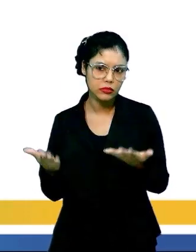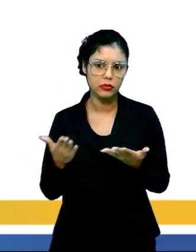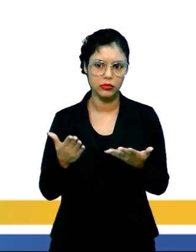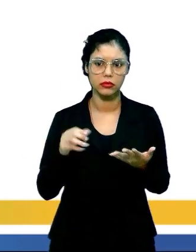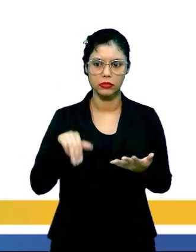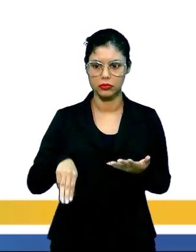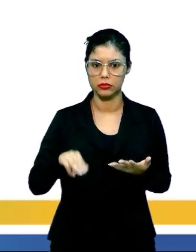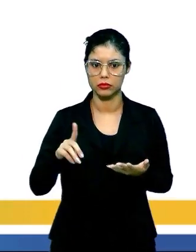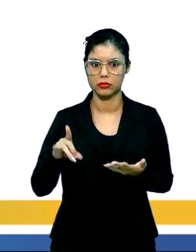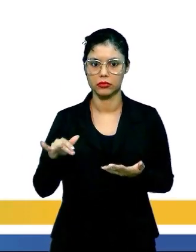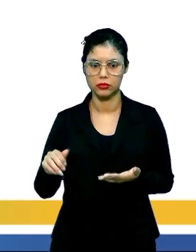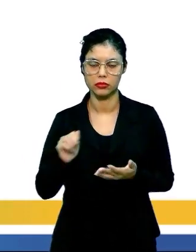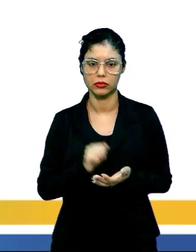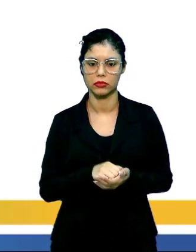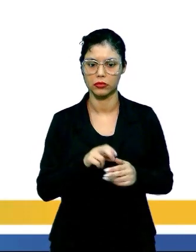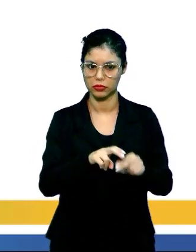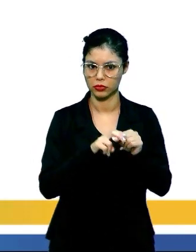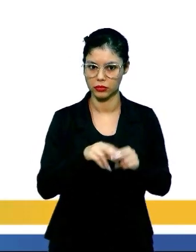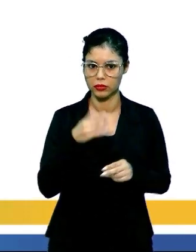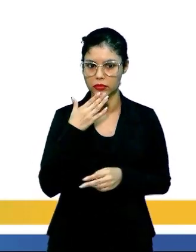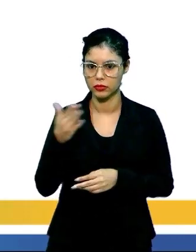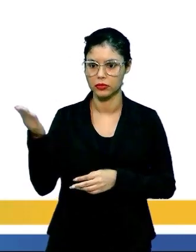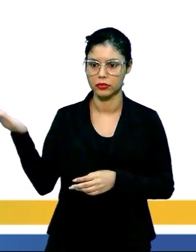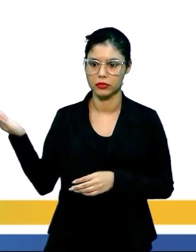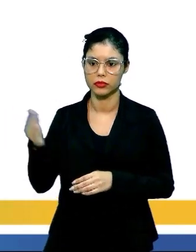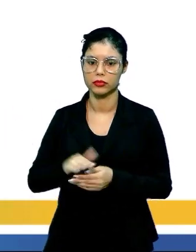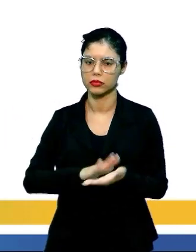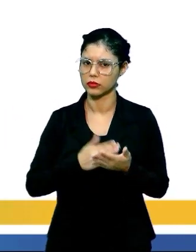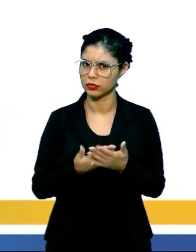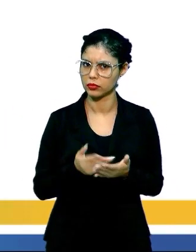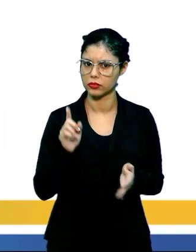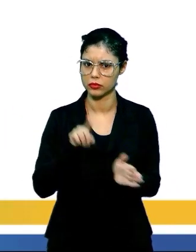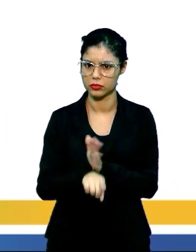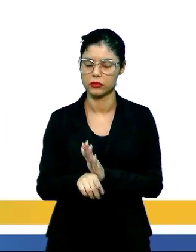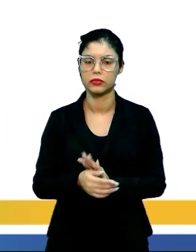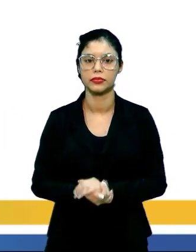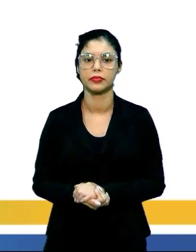a mediana? Aqui eu tenho as opções. Bora interpretar essa questão?